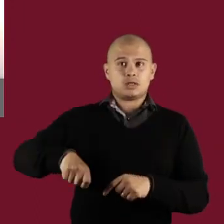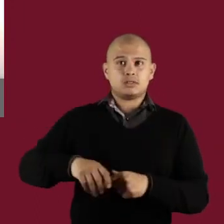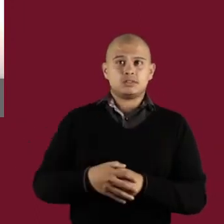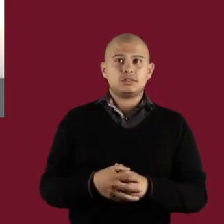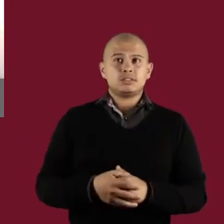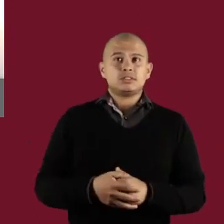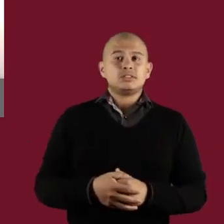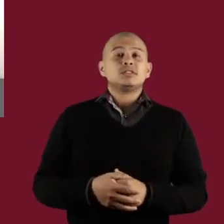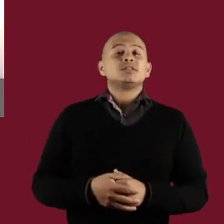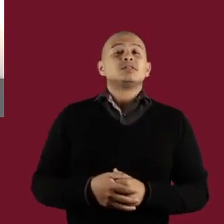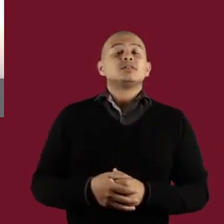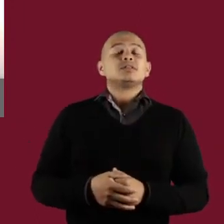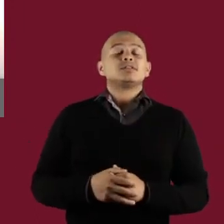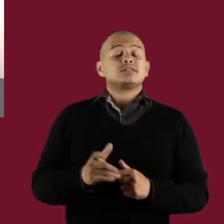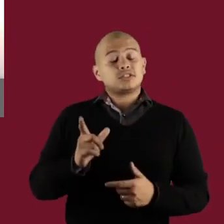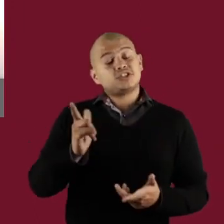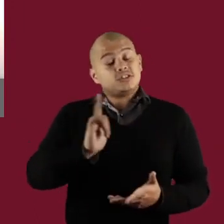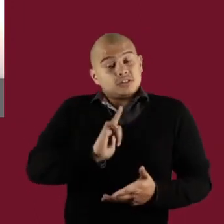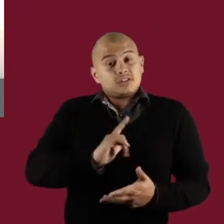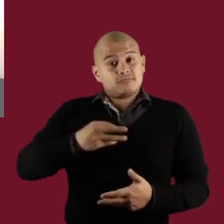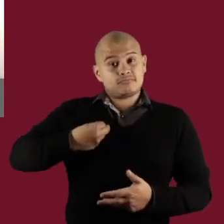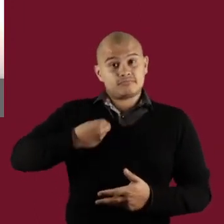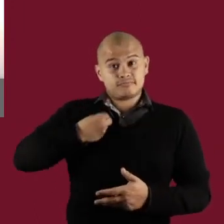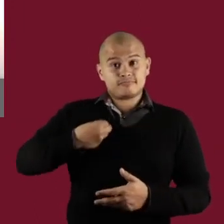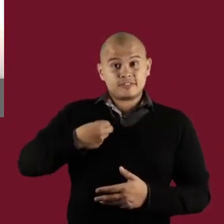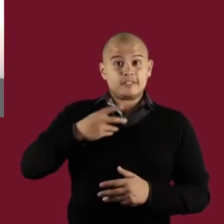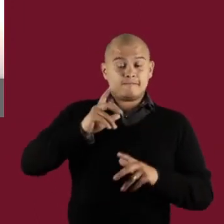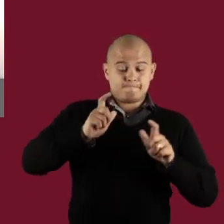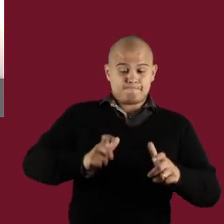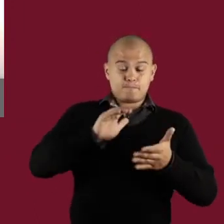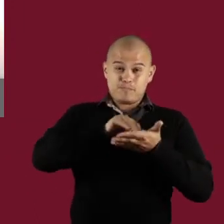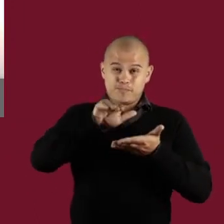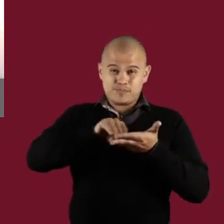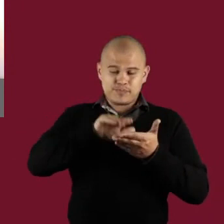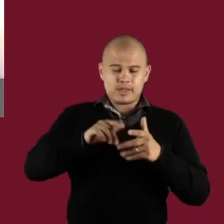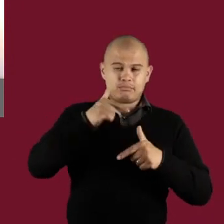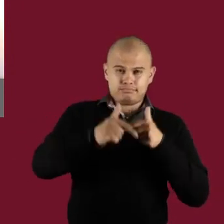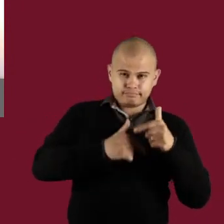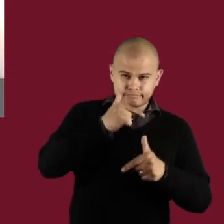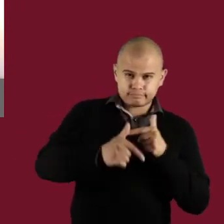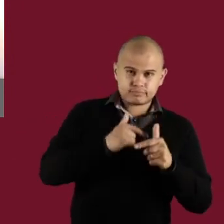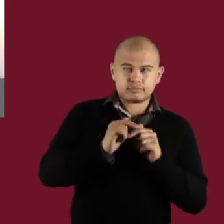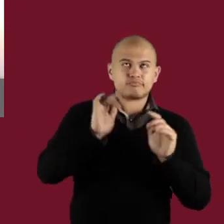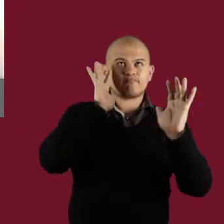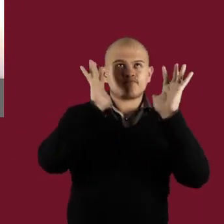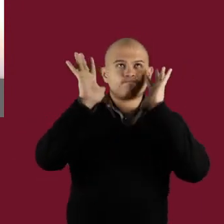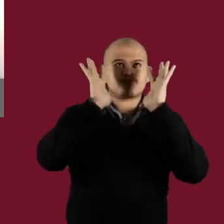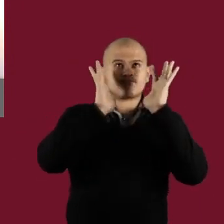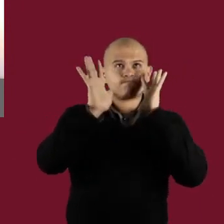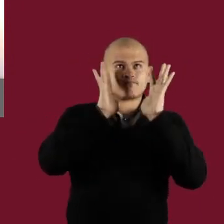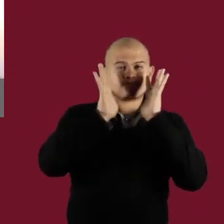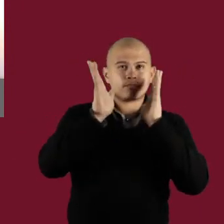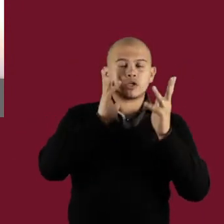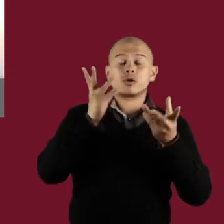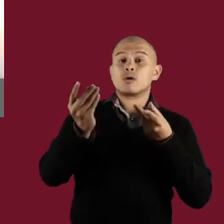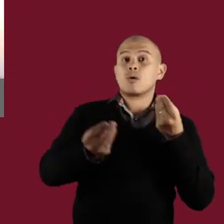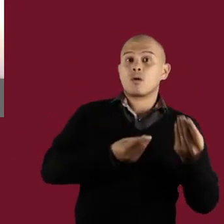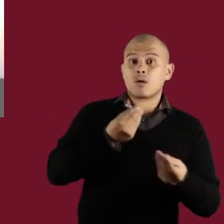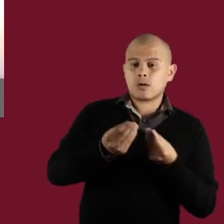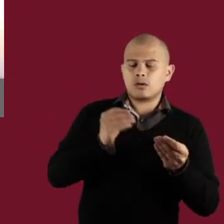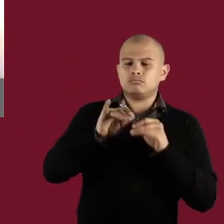nós estamos no terreno, estamos na sede, estamos refletindo esse trabalho da